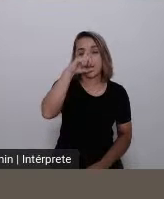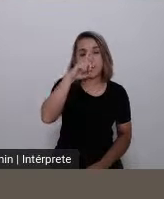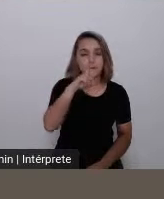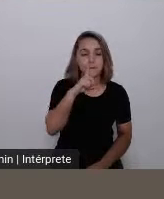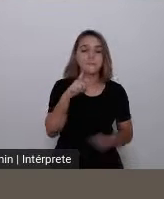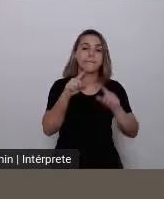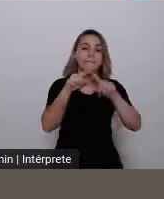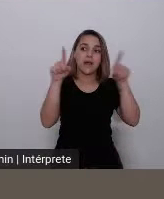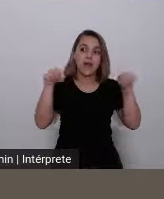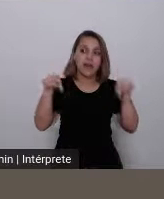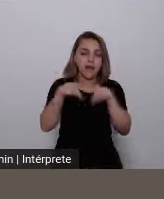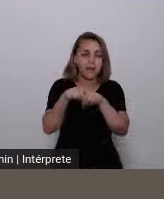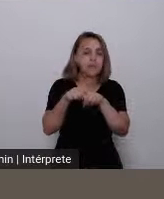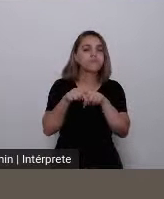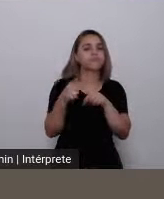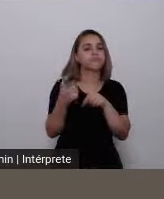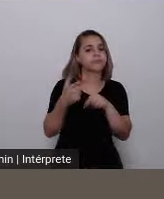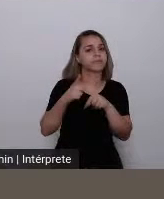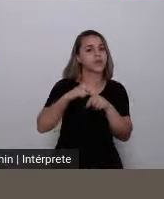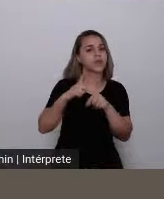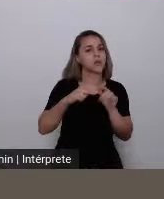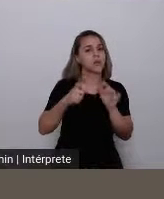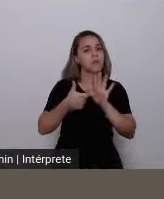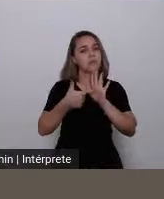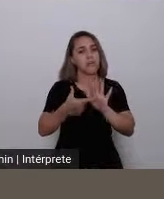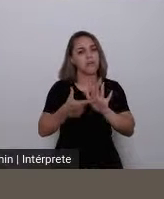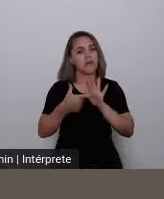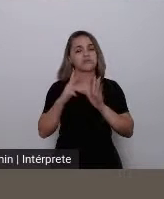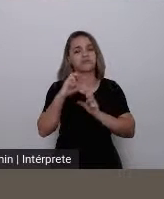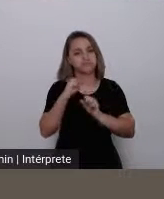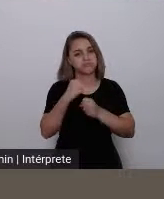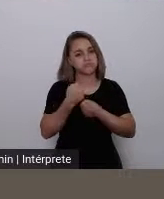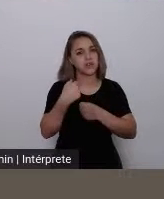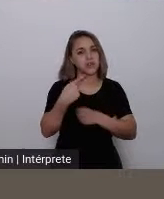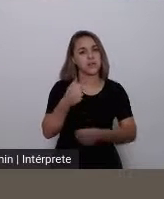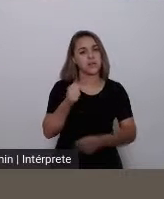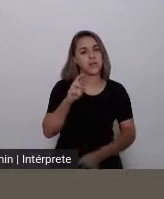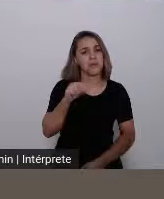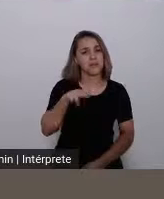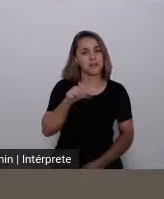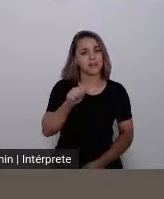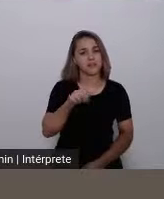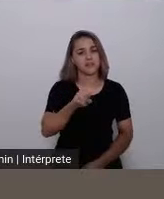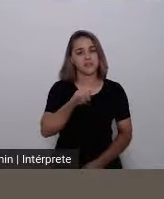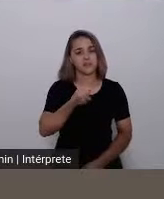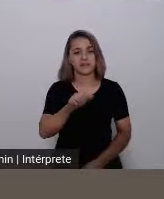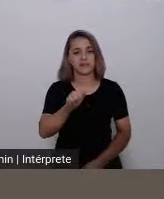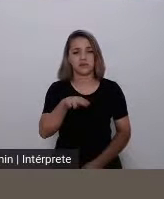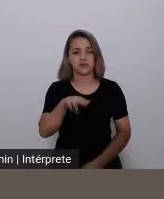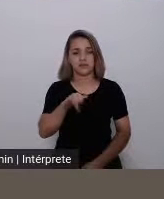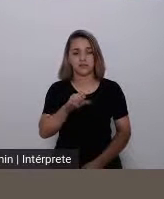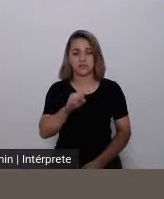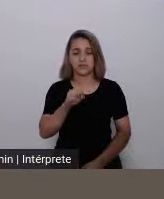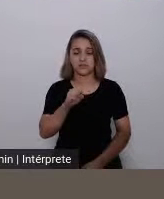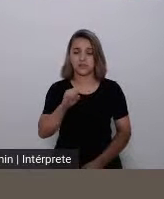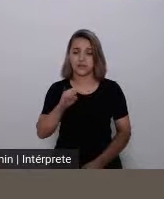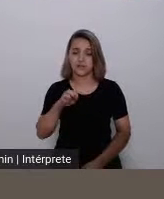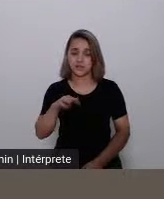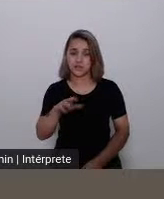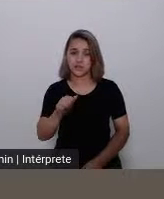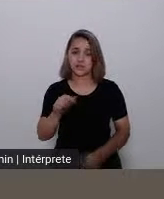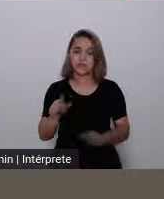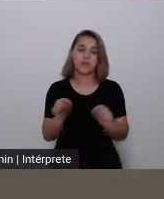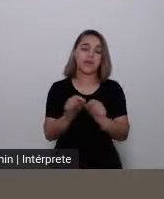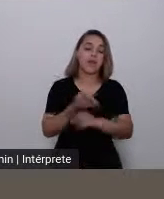De formas tão inéditas, então, eu dedicava um soneto de forma parnasianíssima. Isso são citações diretas do Mário. De arquitetura, Mário